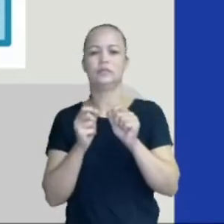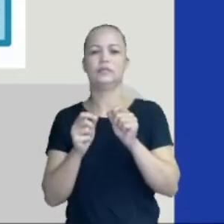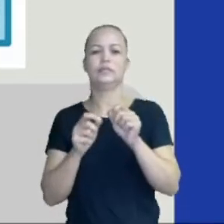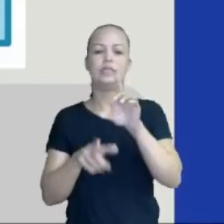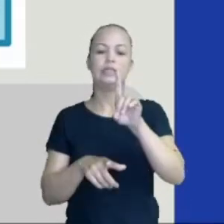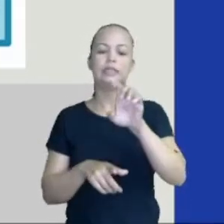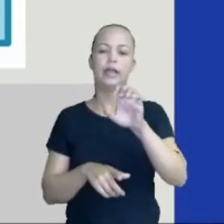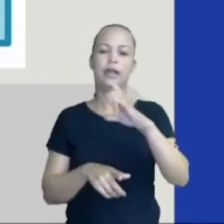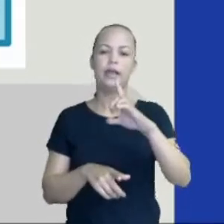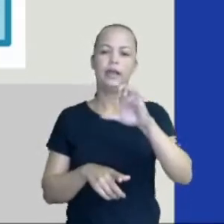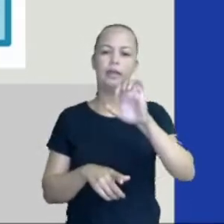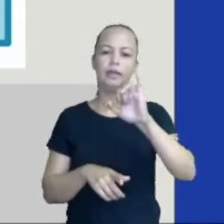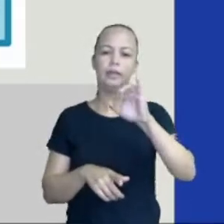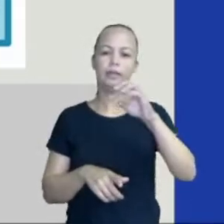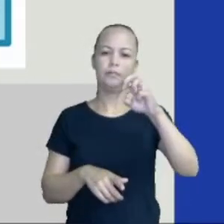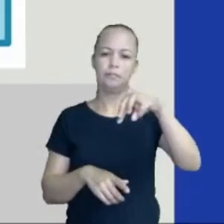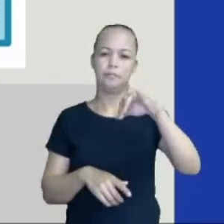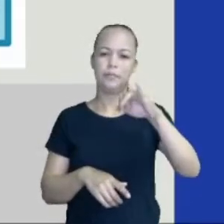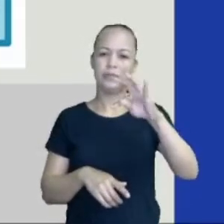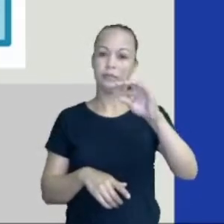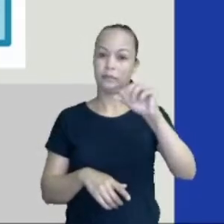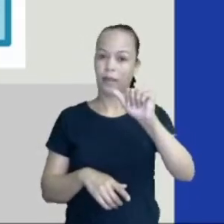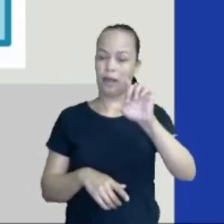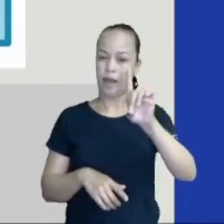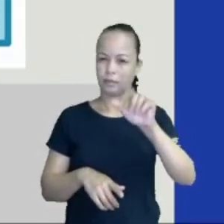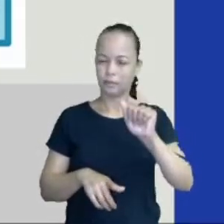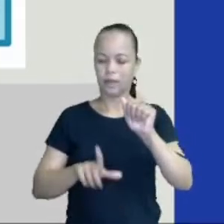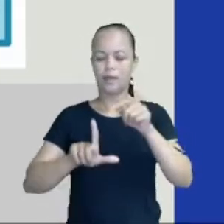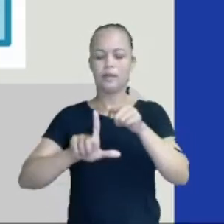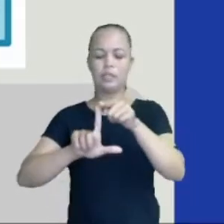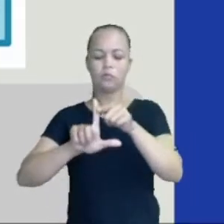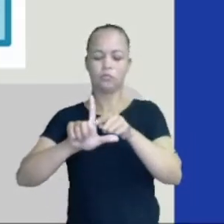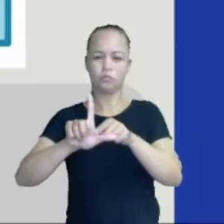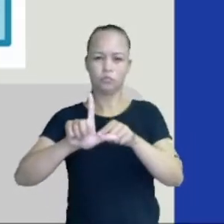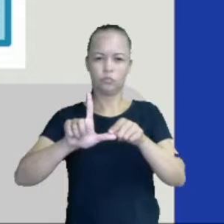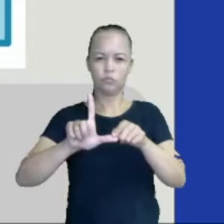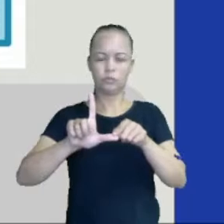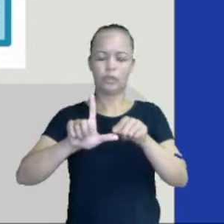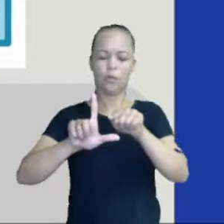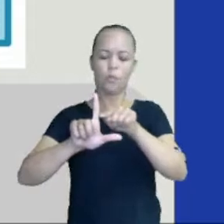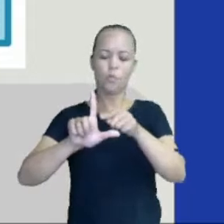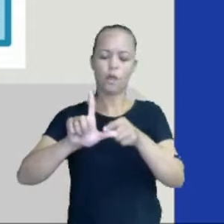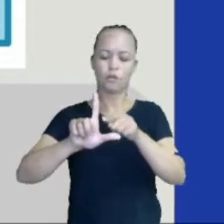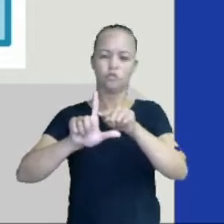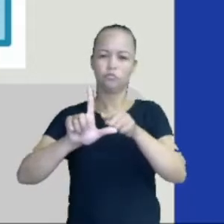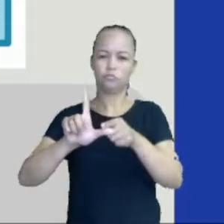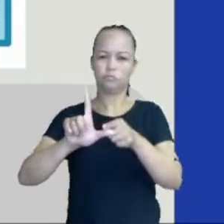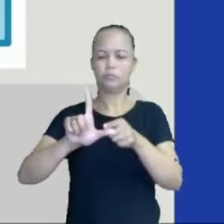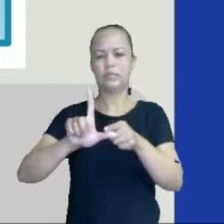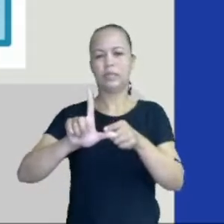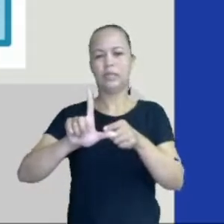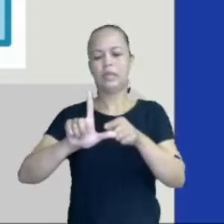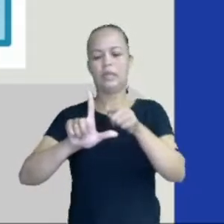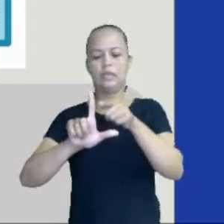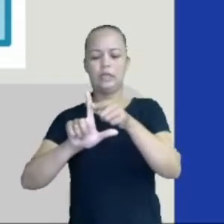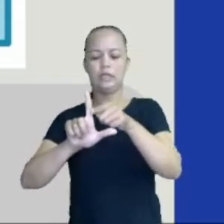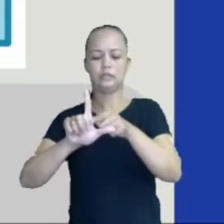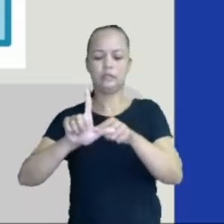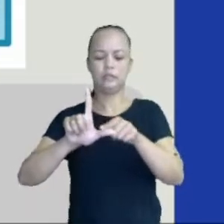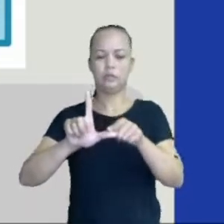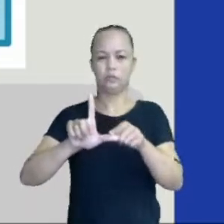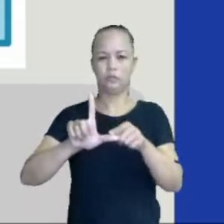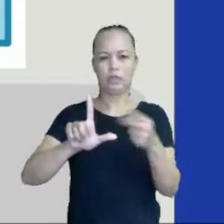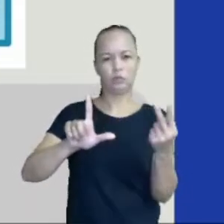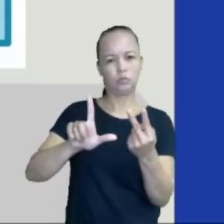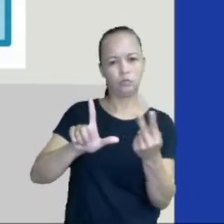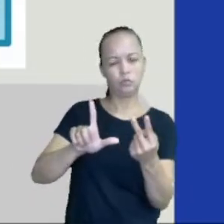ele diz o ângulo é uma região delimitada, é porque é uma área, um espaço que está entre duas